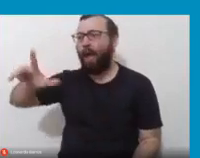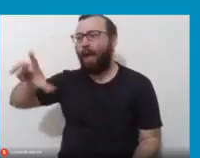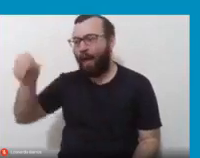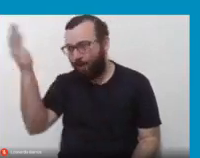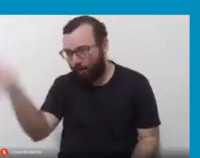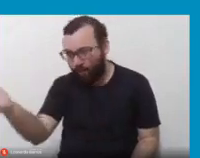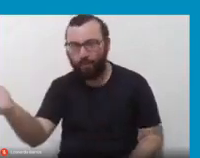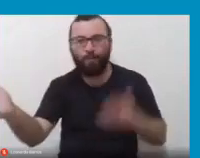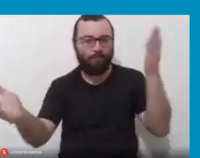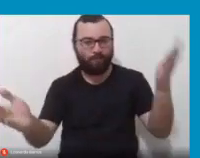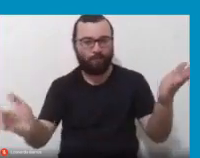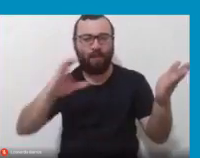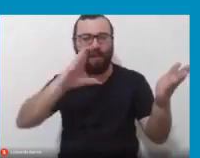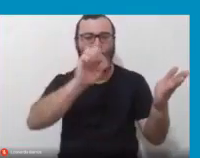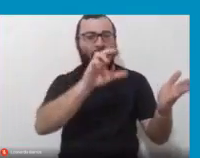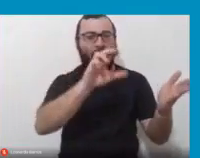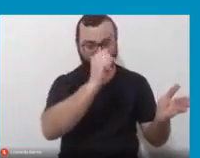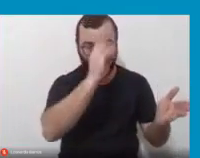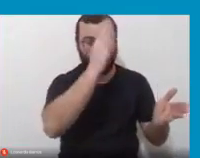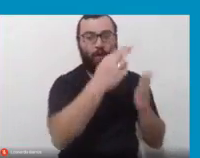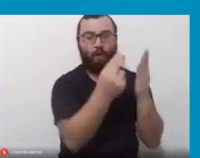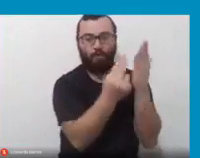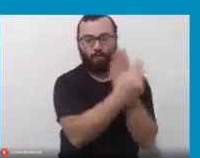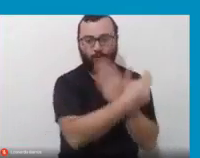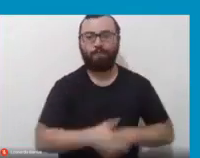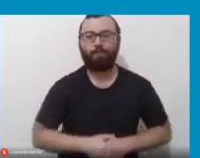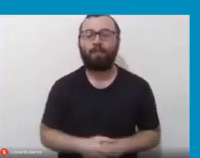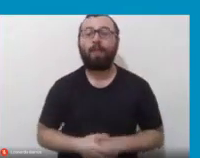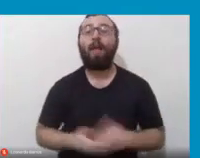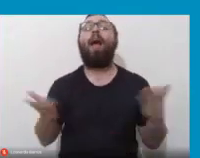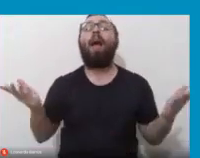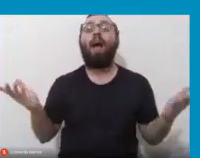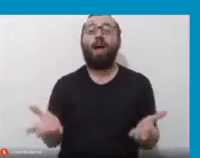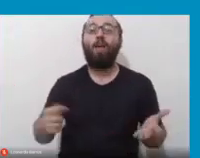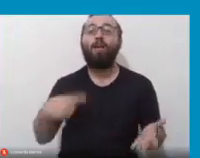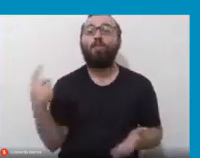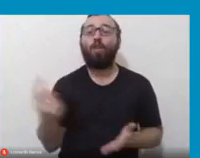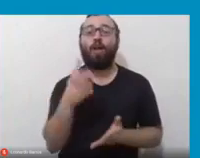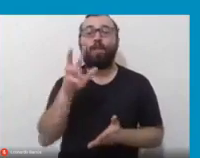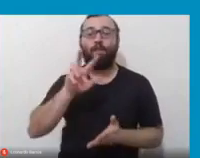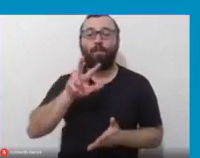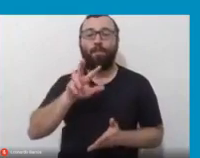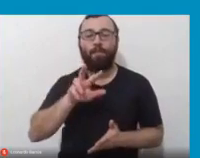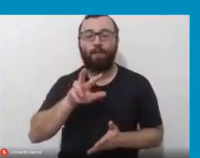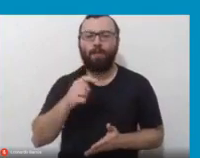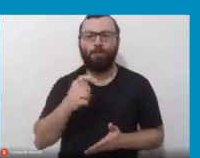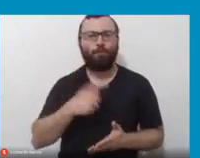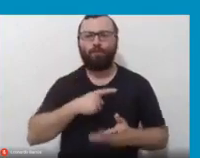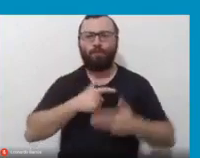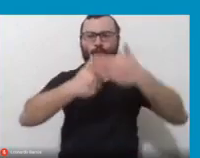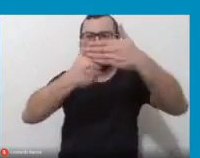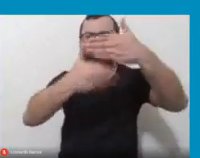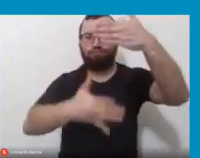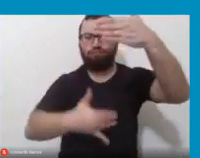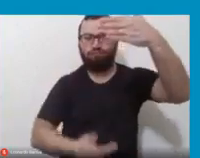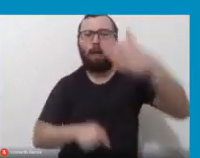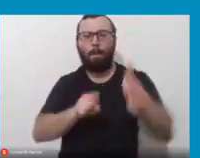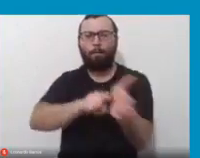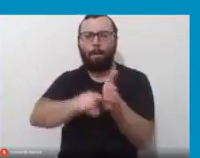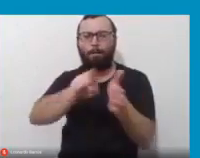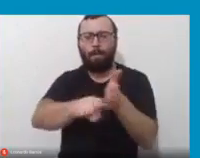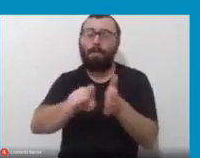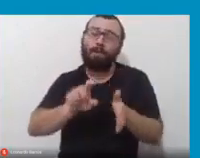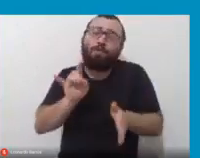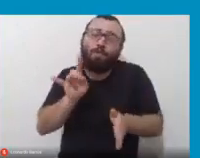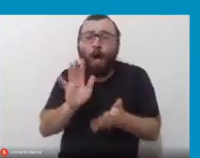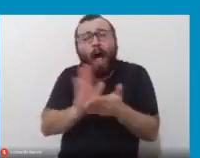do nosso autor, do Carlos. Nós vamos passar agora para as perguntas. Nós temos muitas perguntas, nós selecionamos apenas